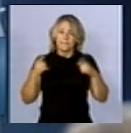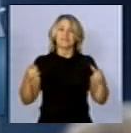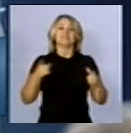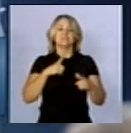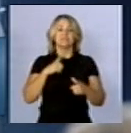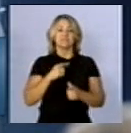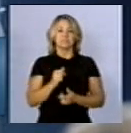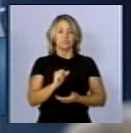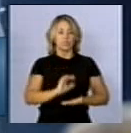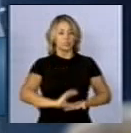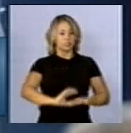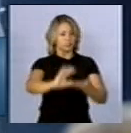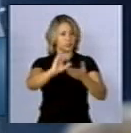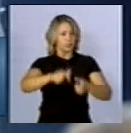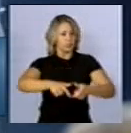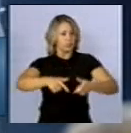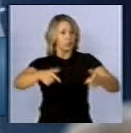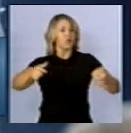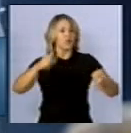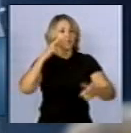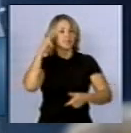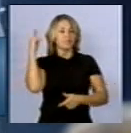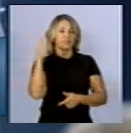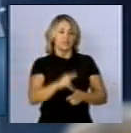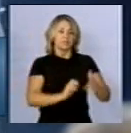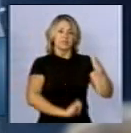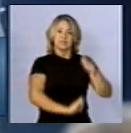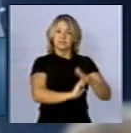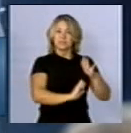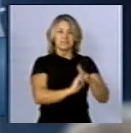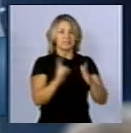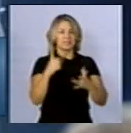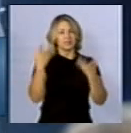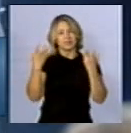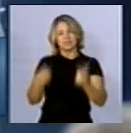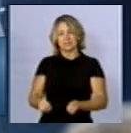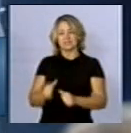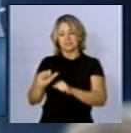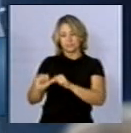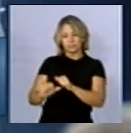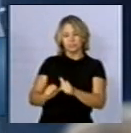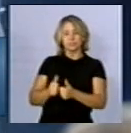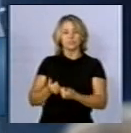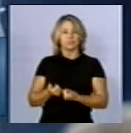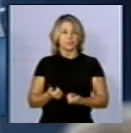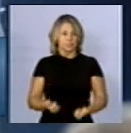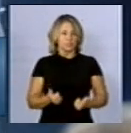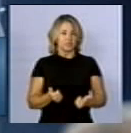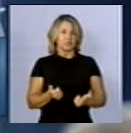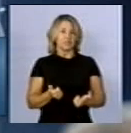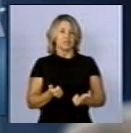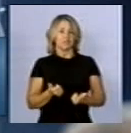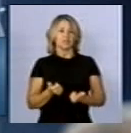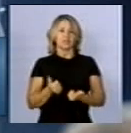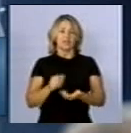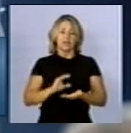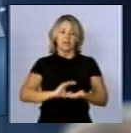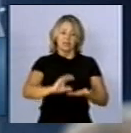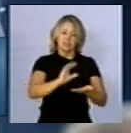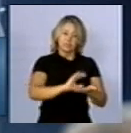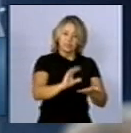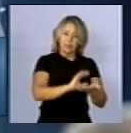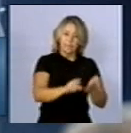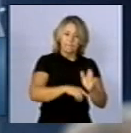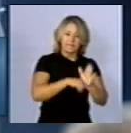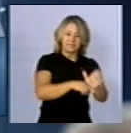estais lucros autistas Temos visto a incensibilidade das empresas de não que não aceitam reduzir uma parcela ínfima de seus ganhos em prol da